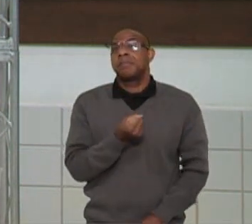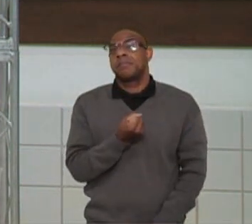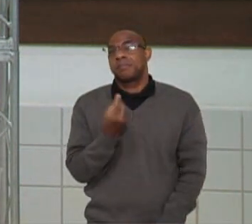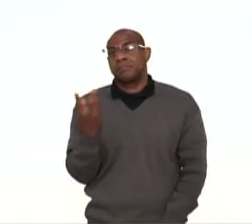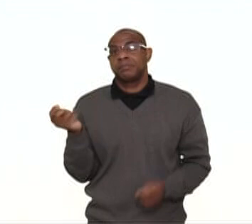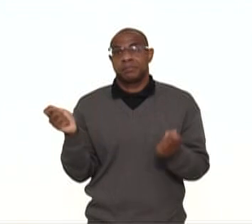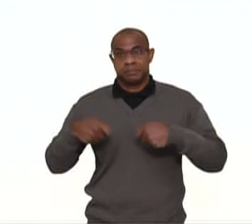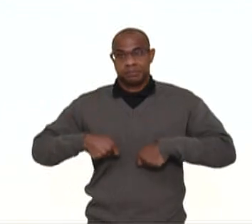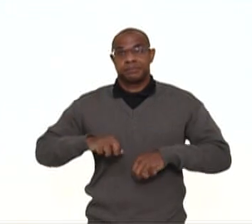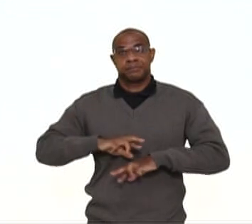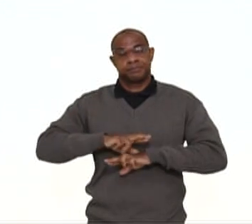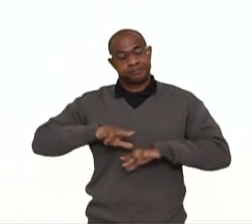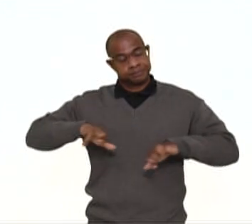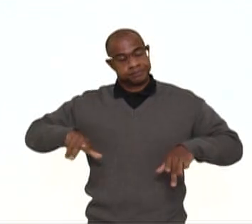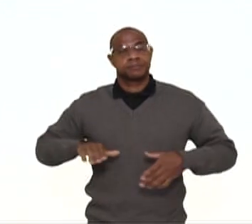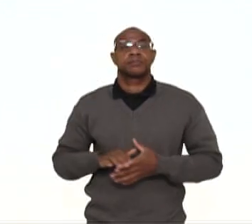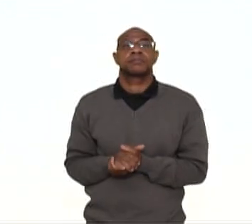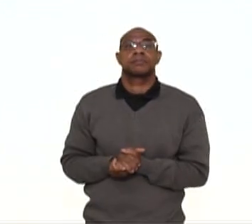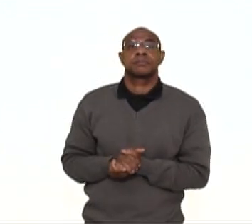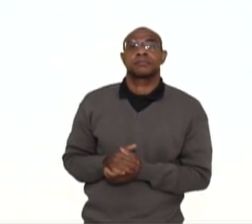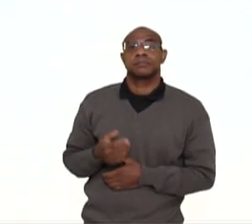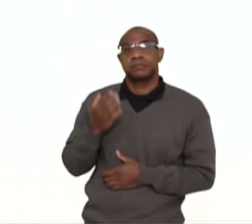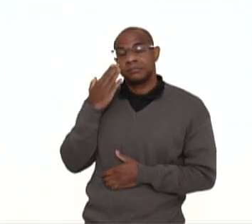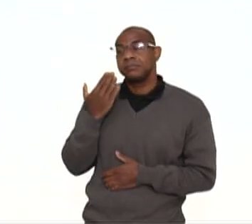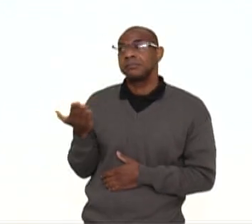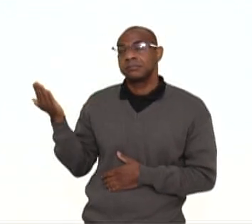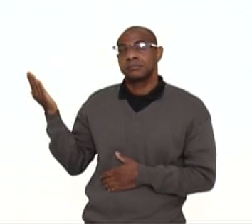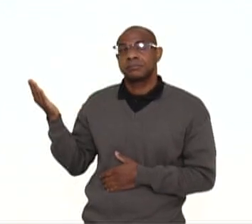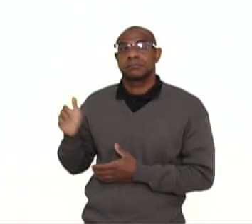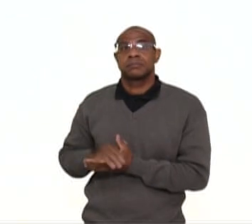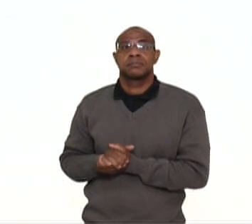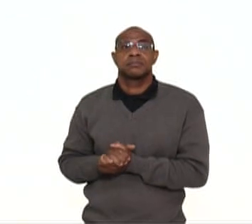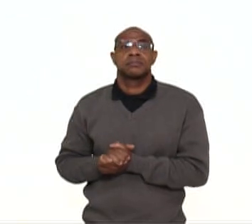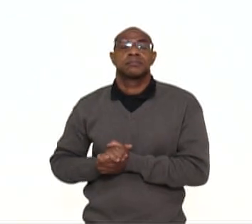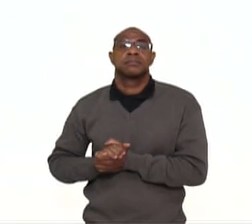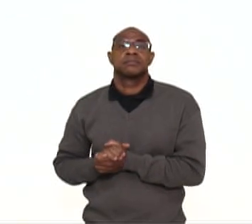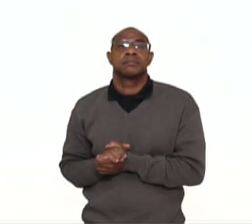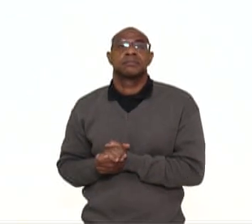então. Olha lá, então, para a centena eu tenho 5 opções.